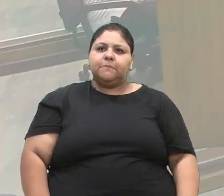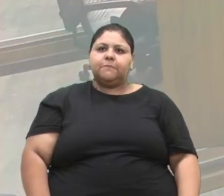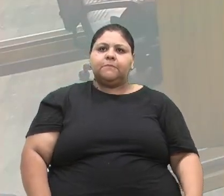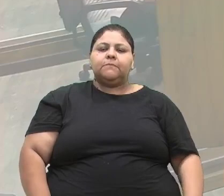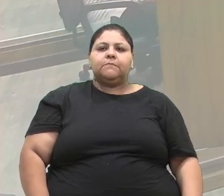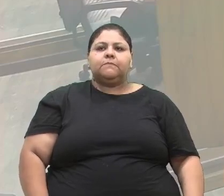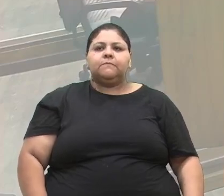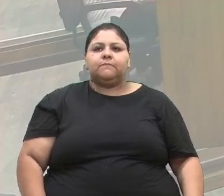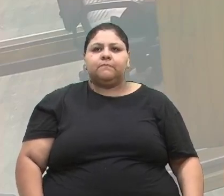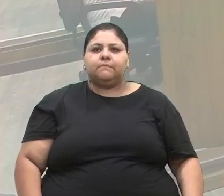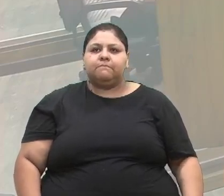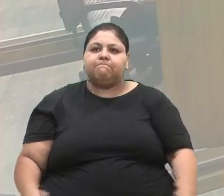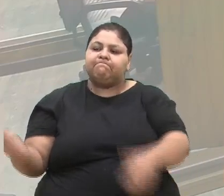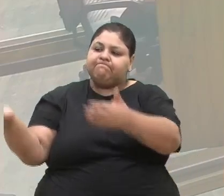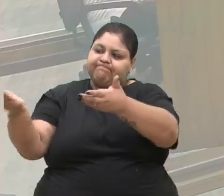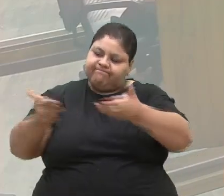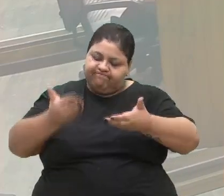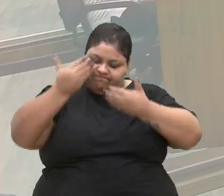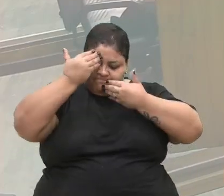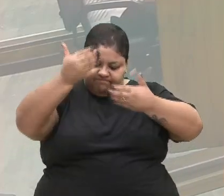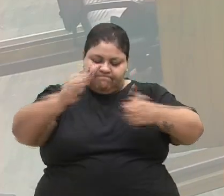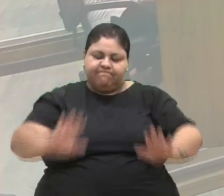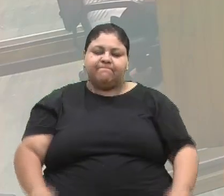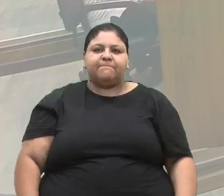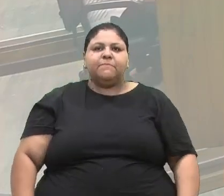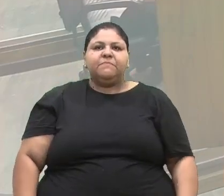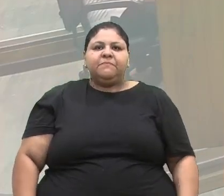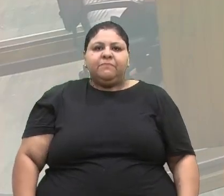Muito obrigada, seja muito bem-vindo.